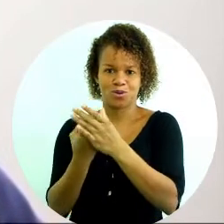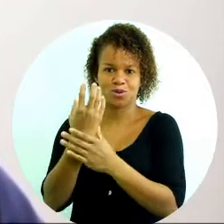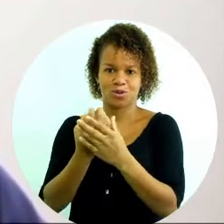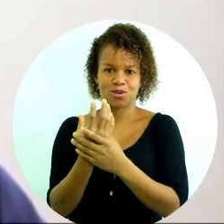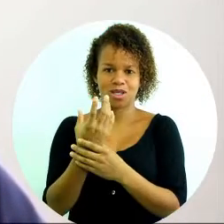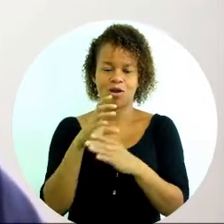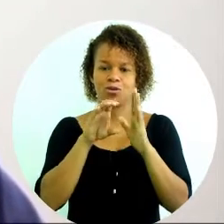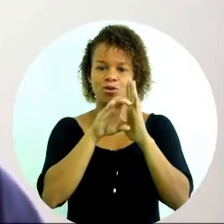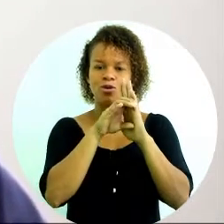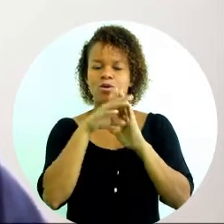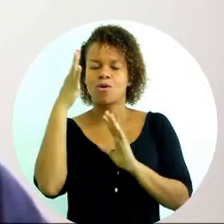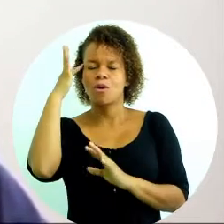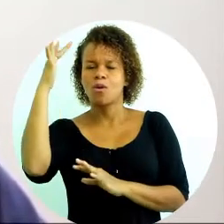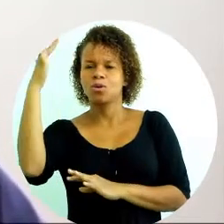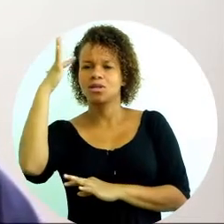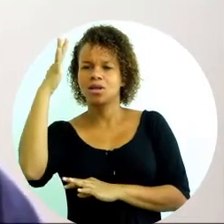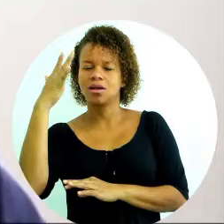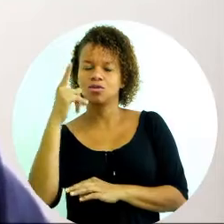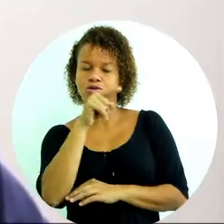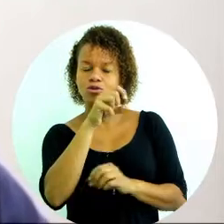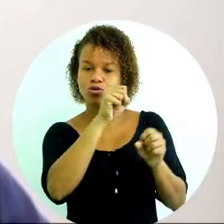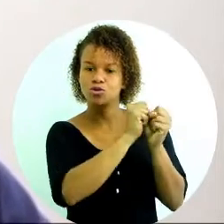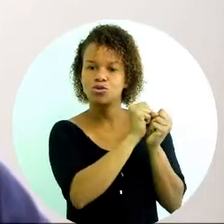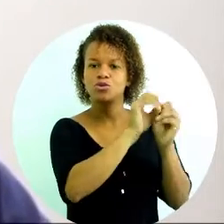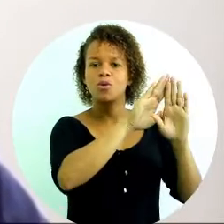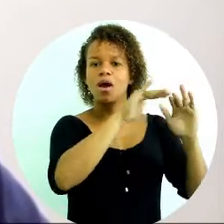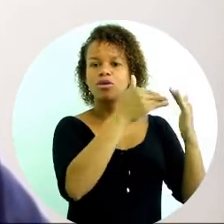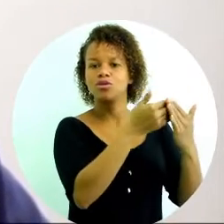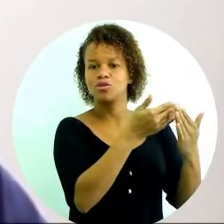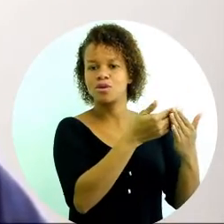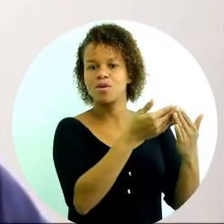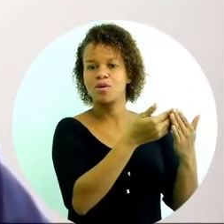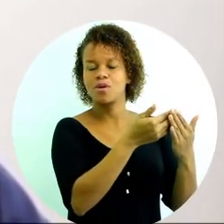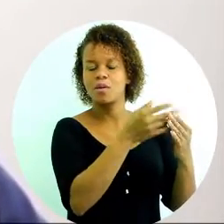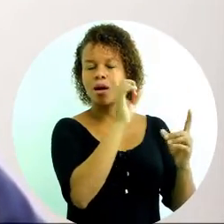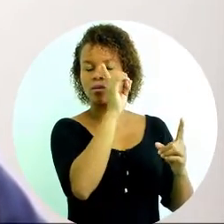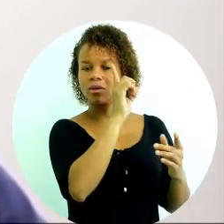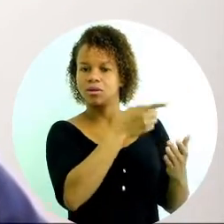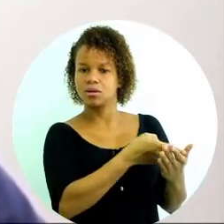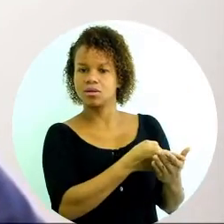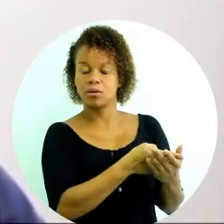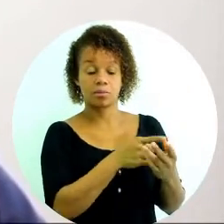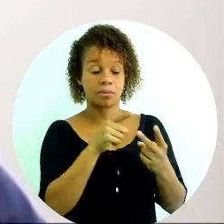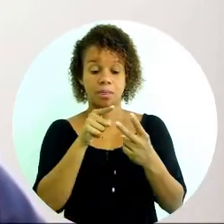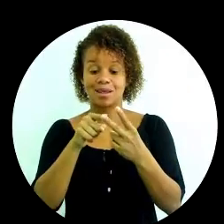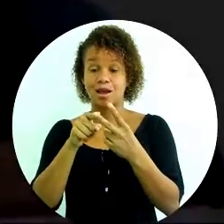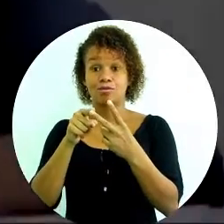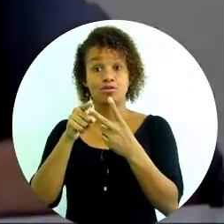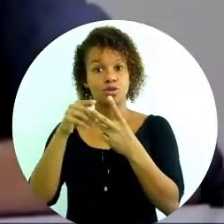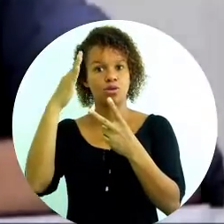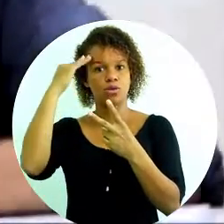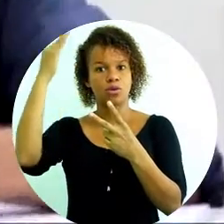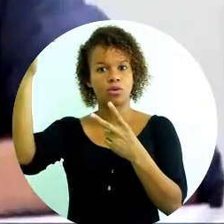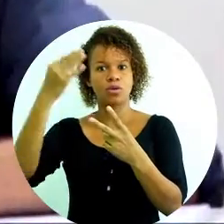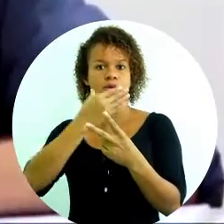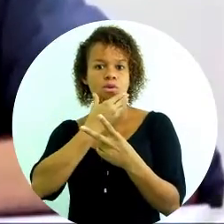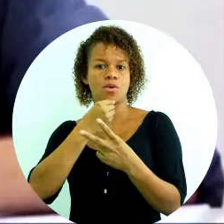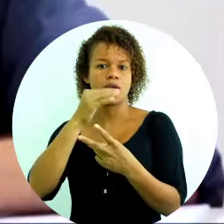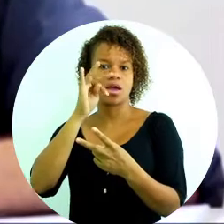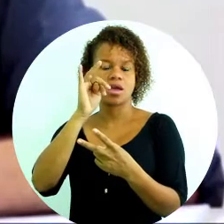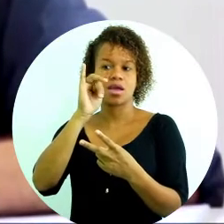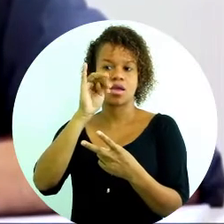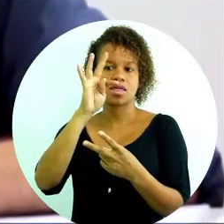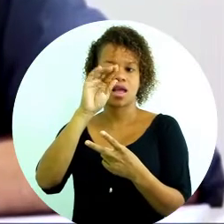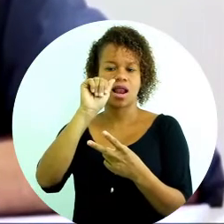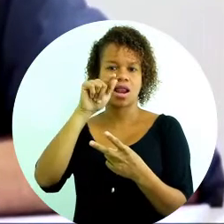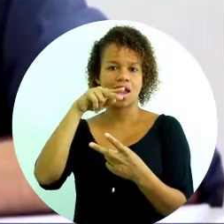a construção de um consenso através da escola para a manutenção da ordem burguesa. Já para o segundo pensador,